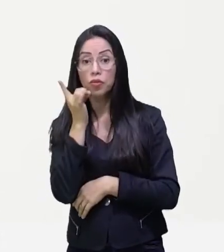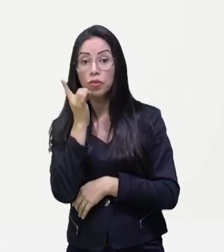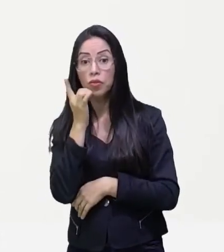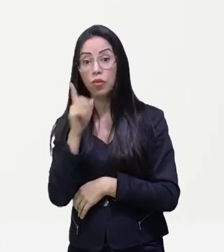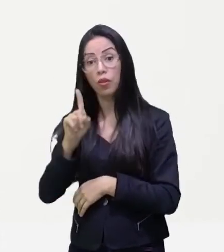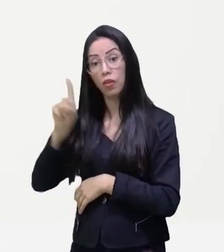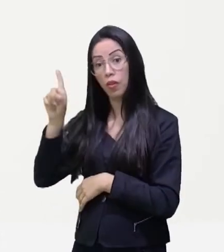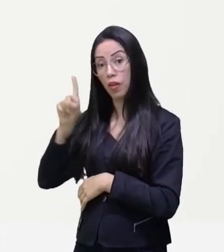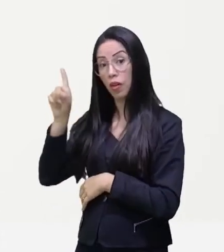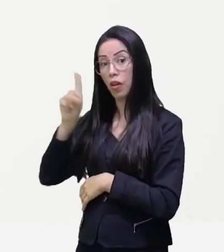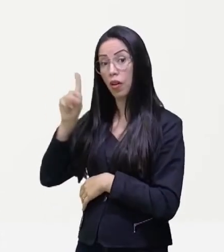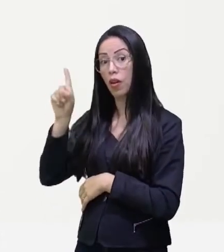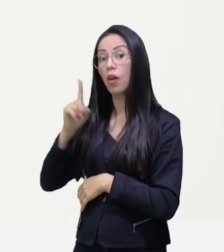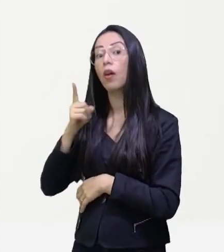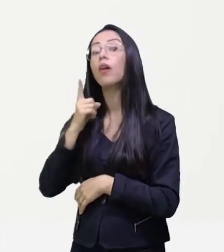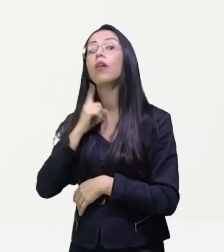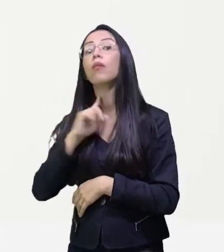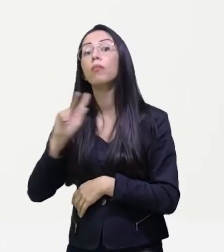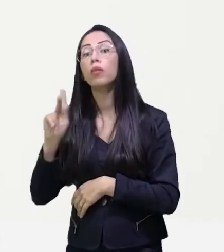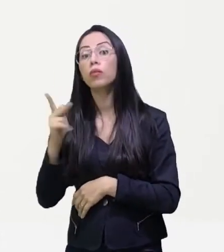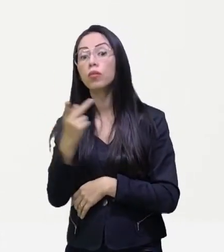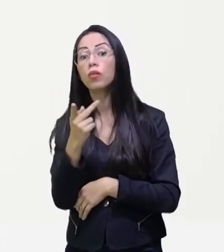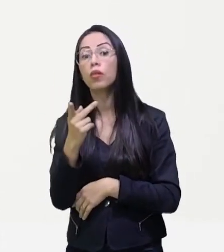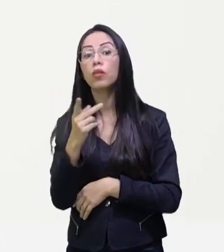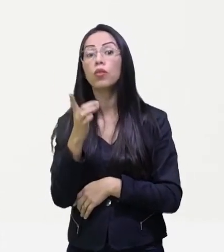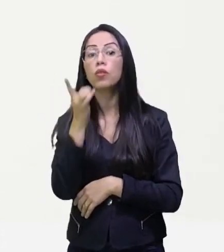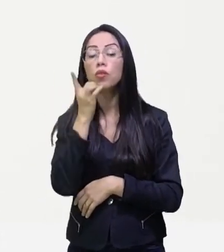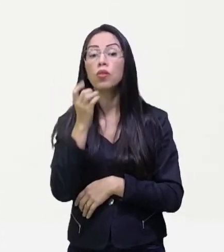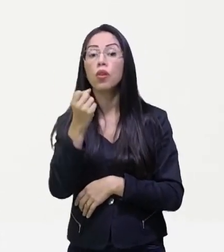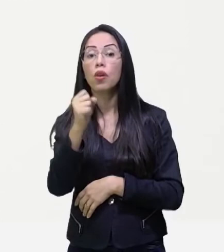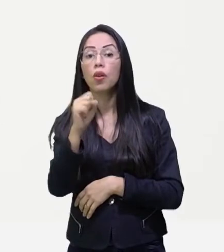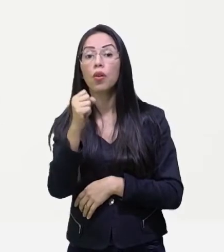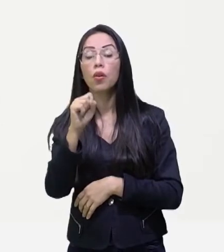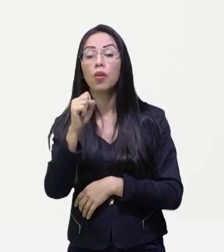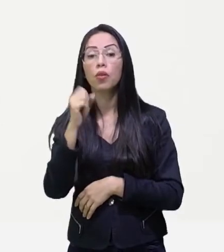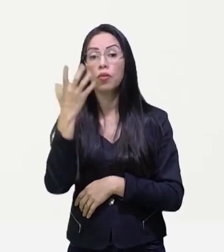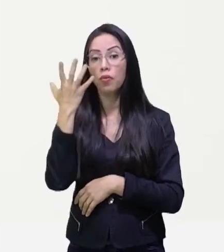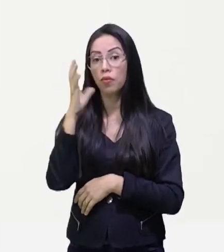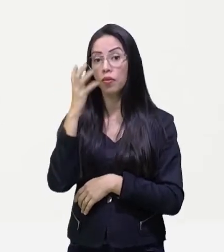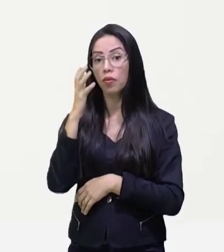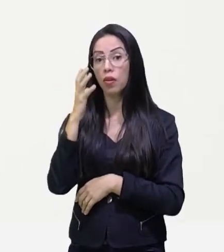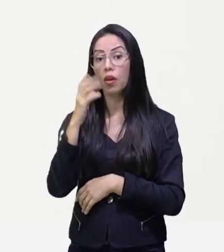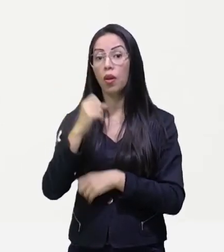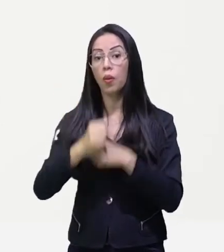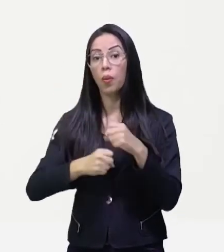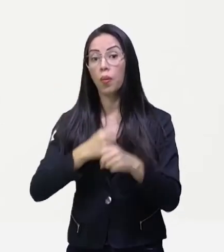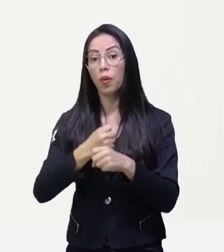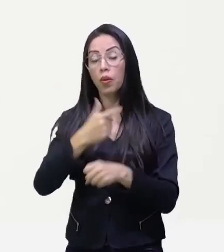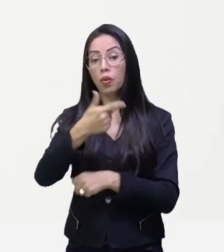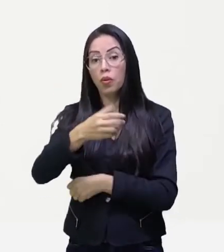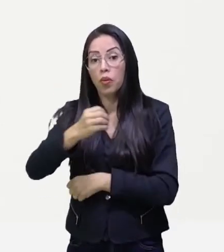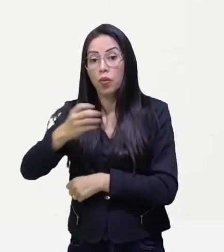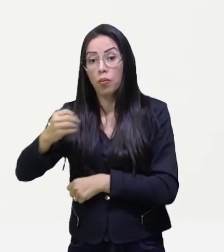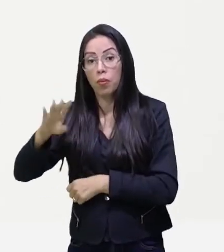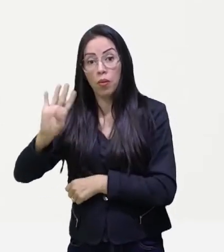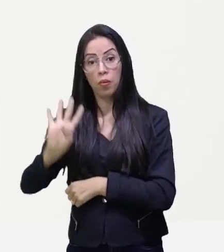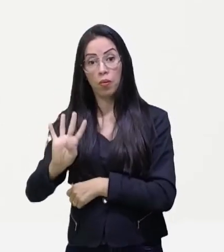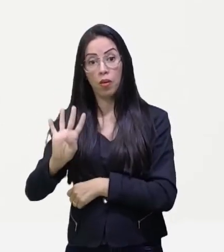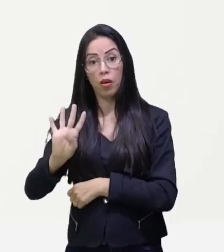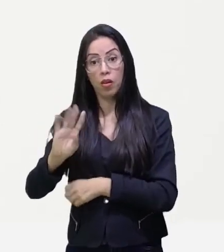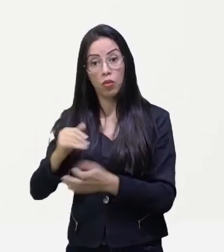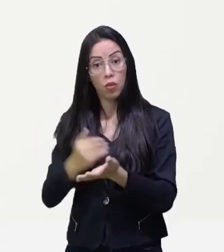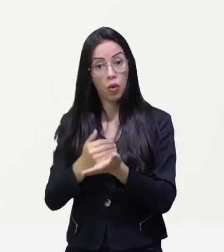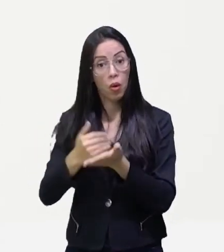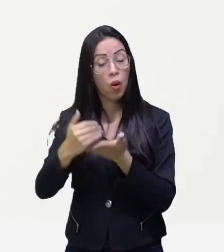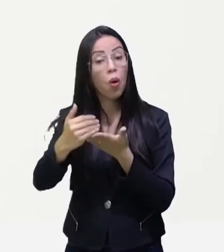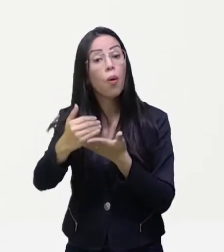Horizonte, 8 de fevereiro de 2004. Começou com o local e a data.